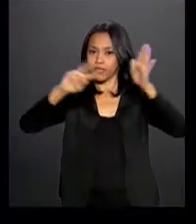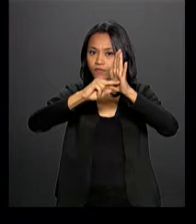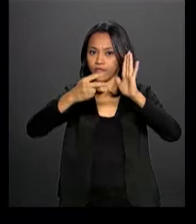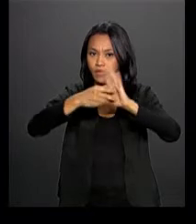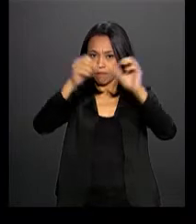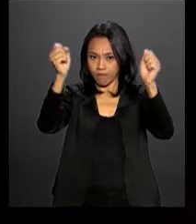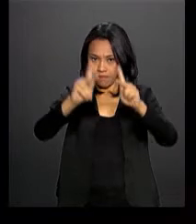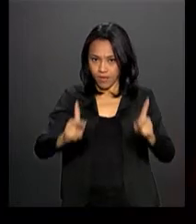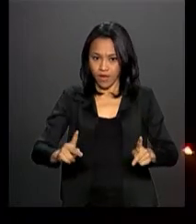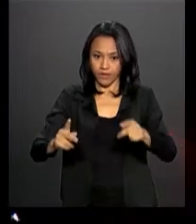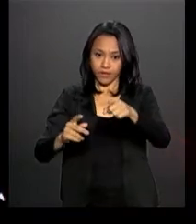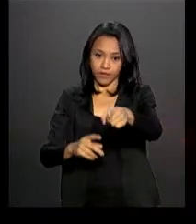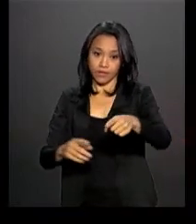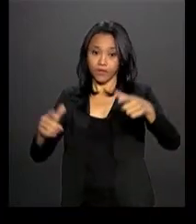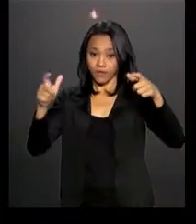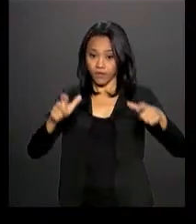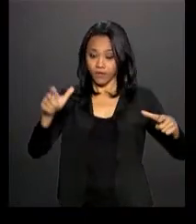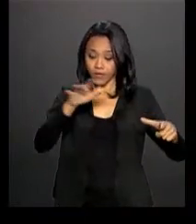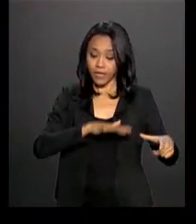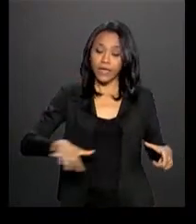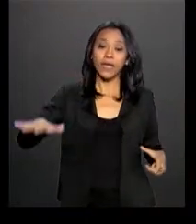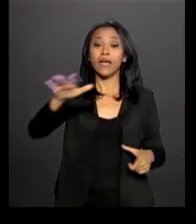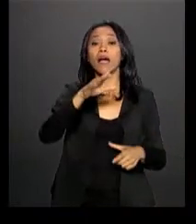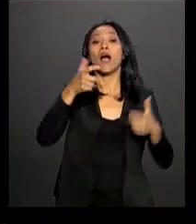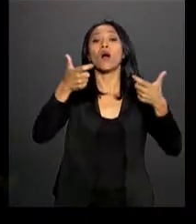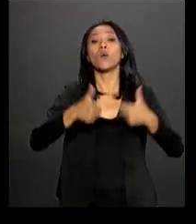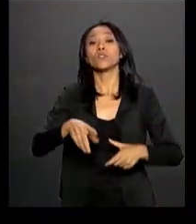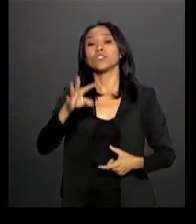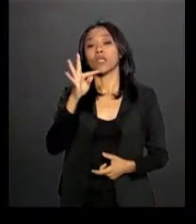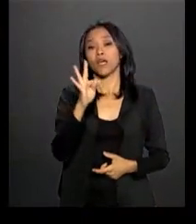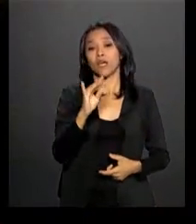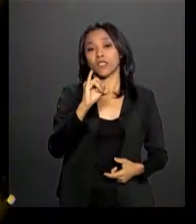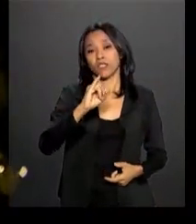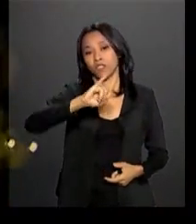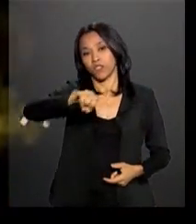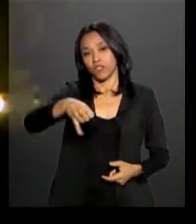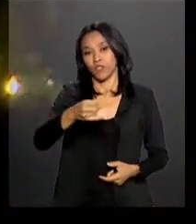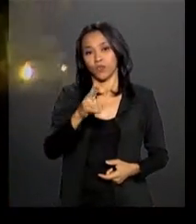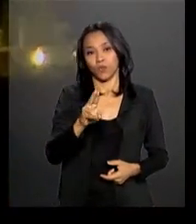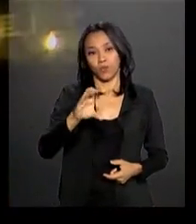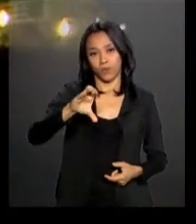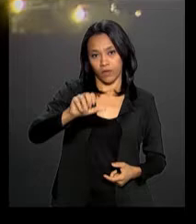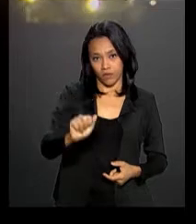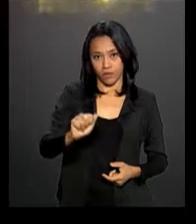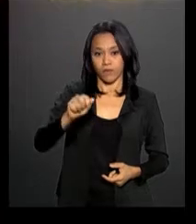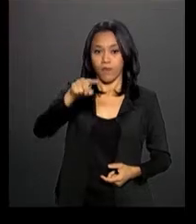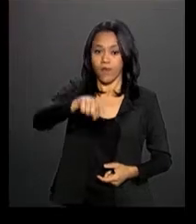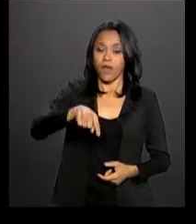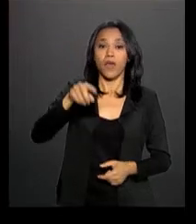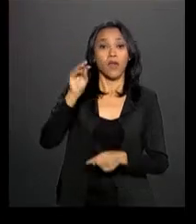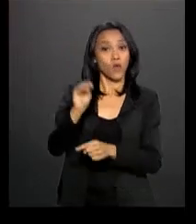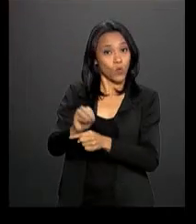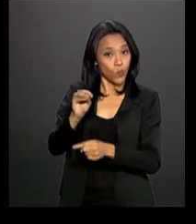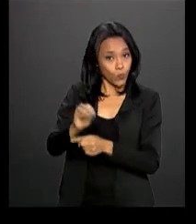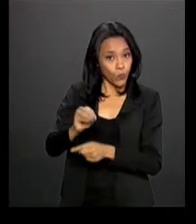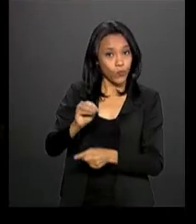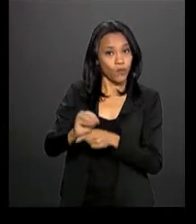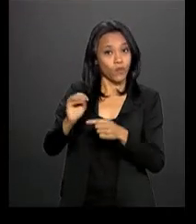cristo redentor fica no parque nacional da tijuca na cidade do rio de janeiro o parque é uma unidade de conservação federal